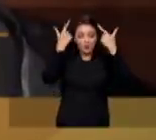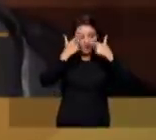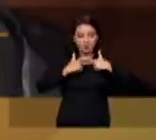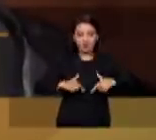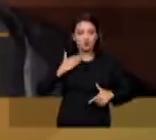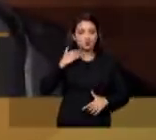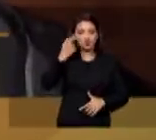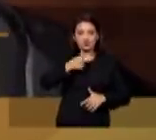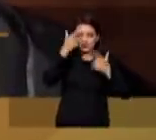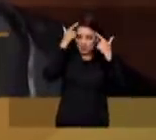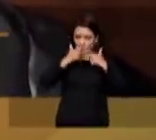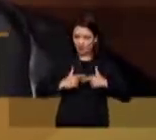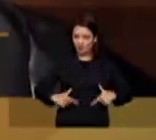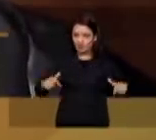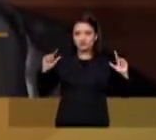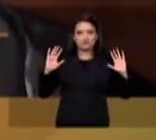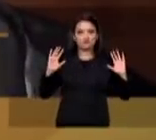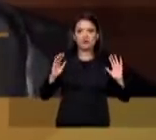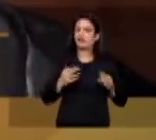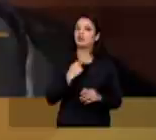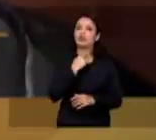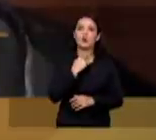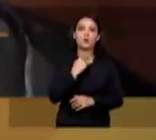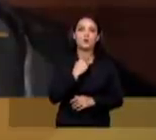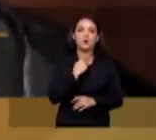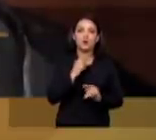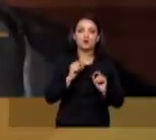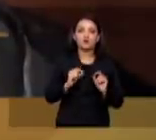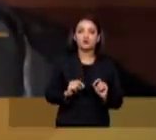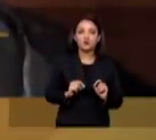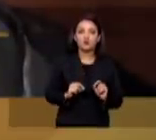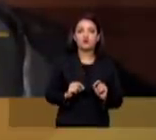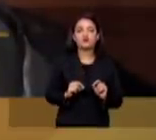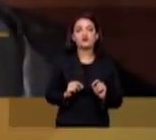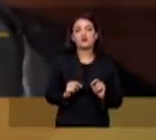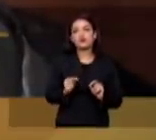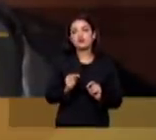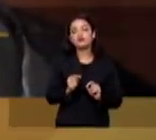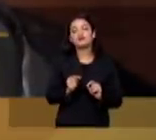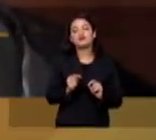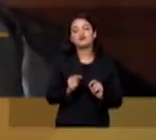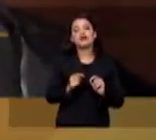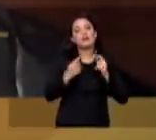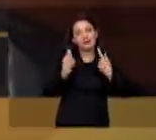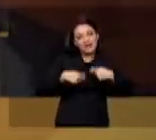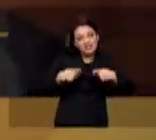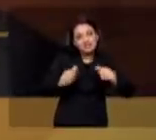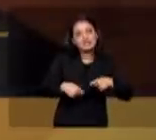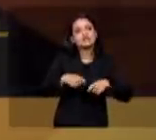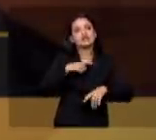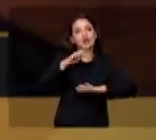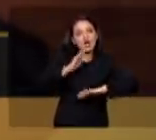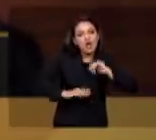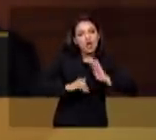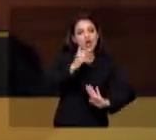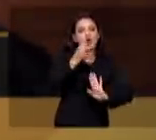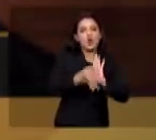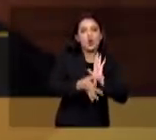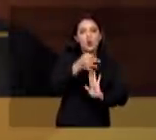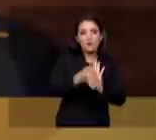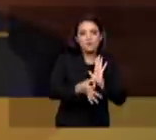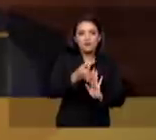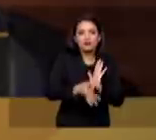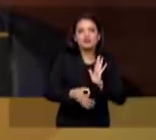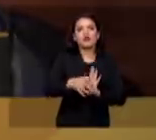do magistrado, que não pode ser outro senão o competente para a prestação jurisdicional reclamada no